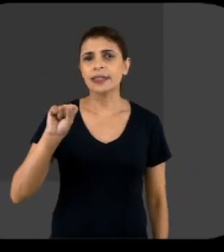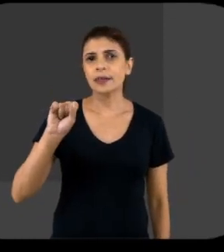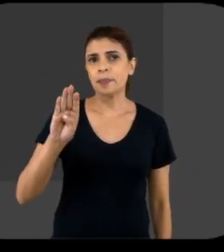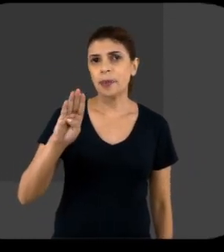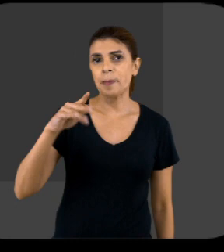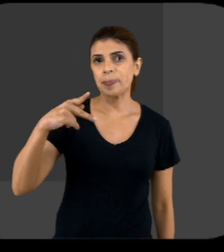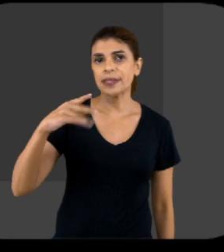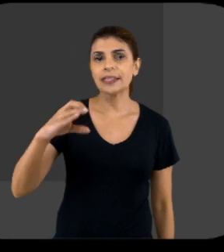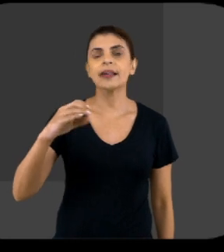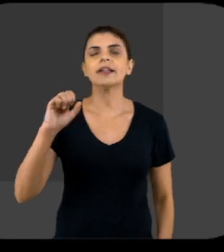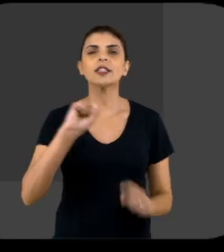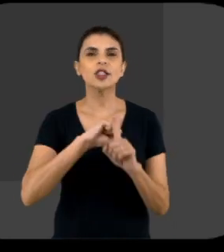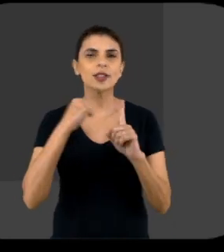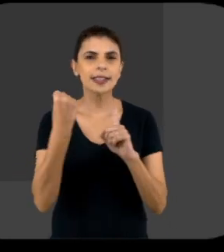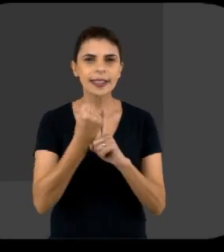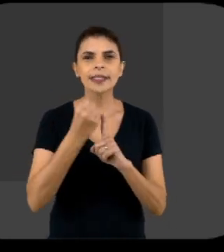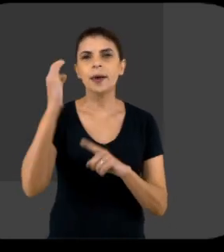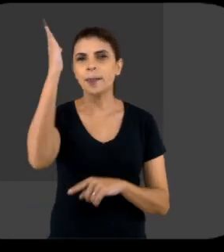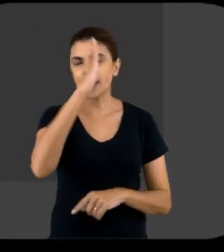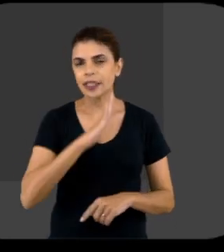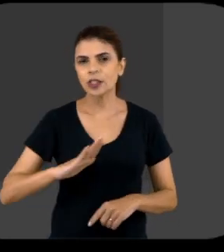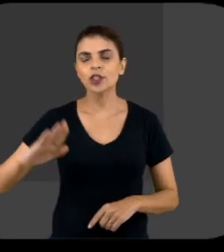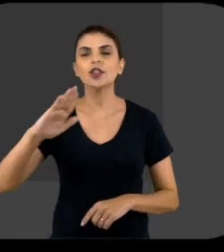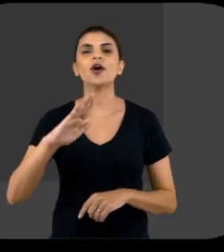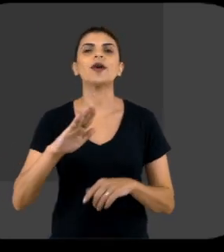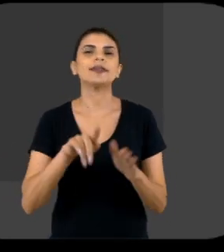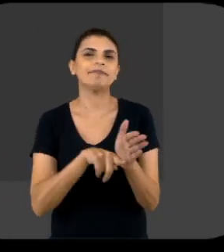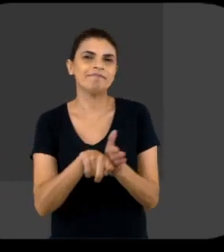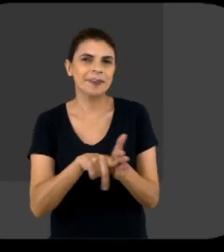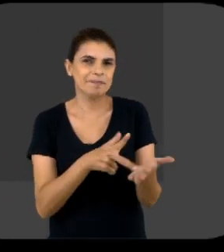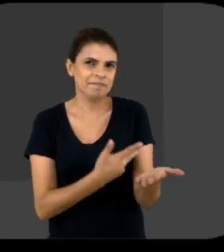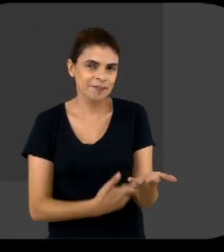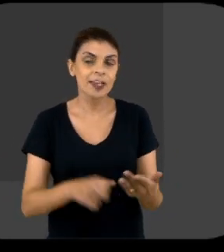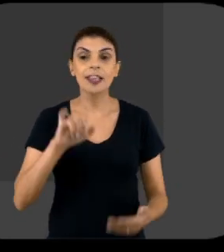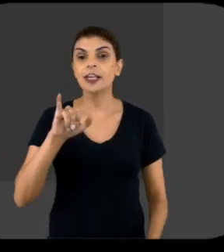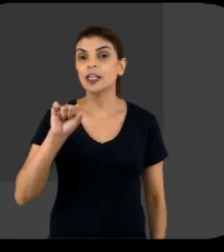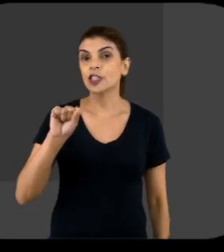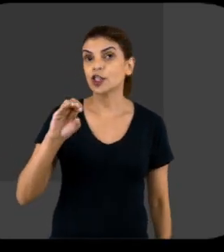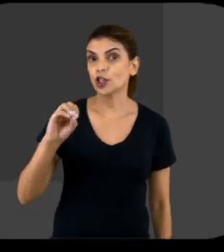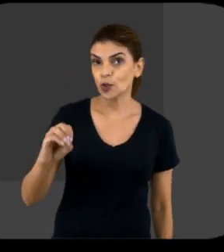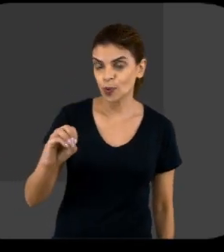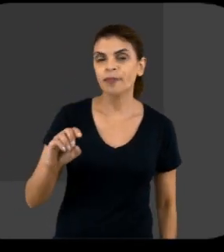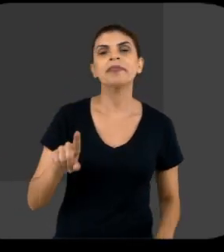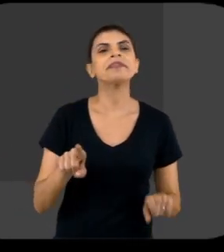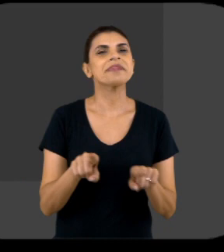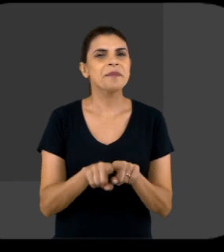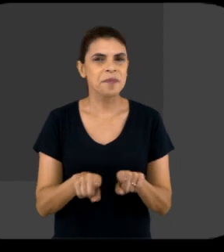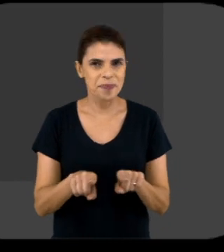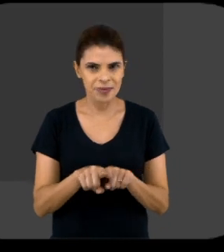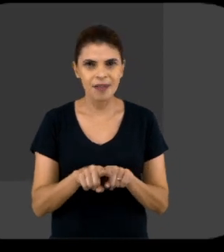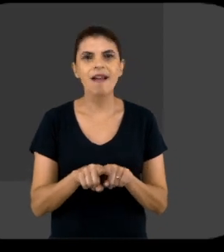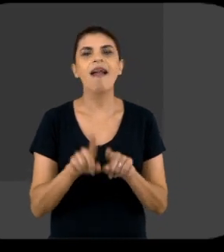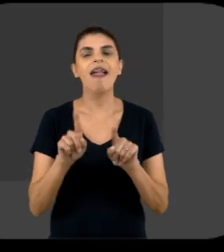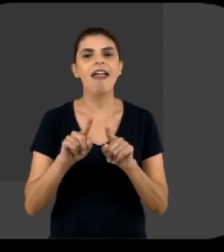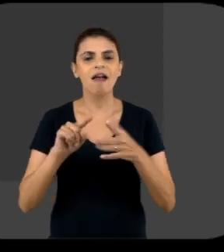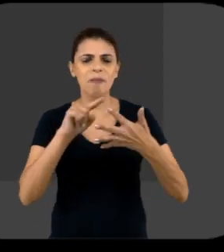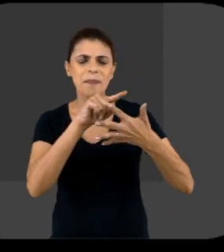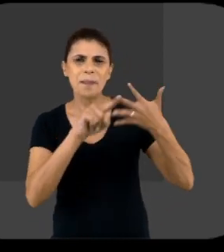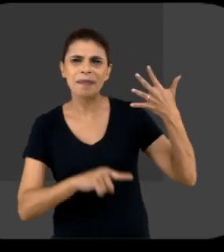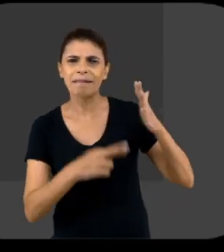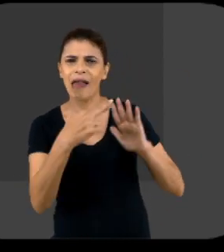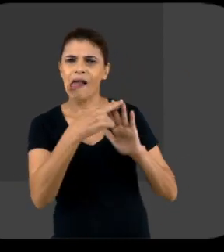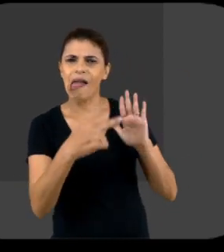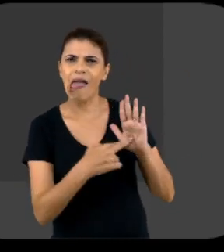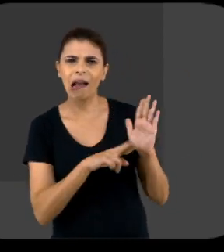SBPC, que é a Sociedade Brasileira de Patologia Clínica, e ela fala da ISO, que é uma família de